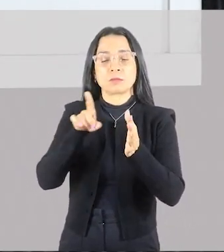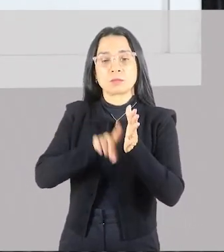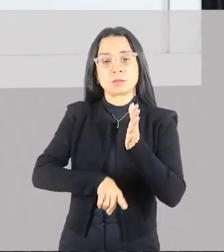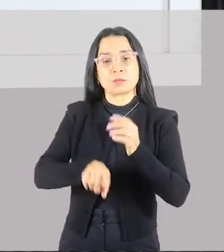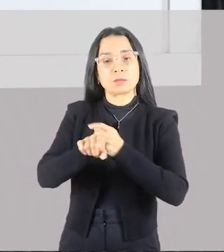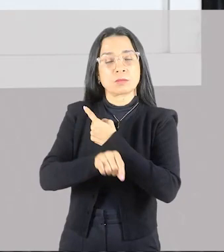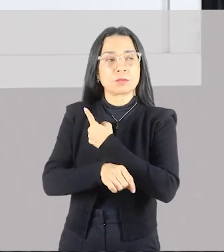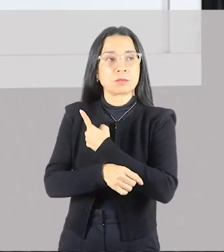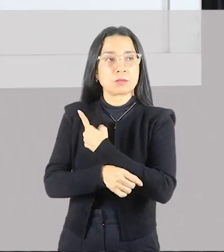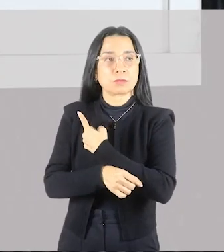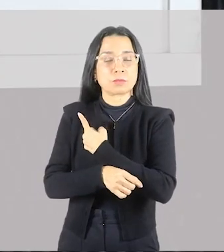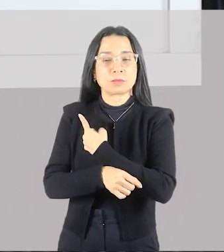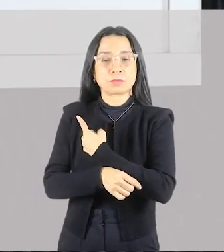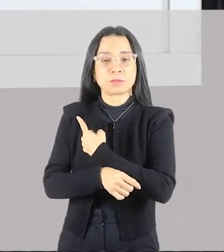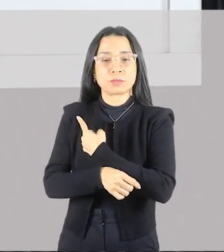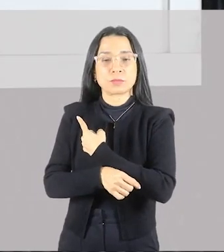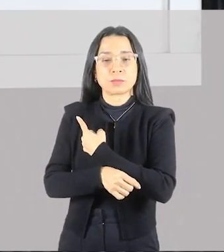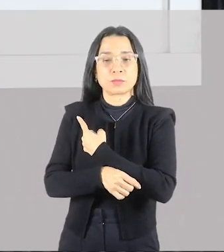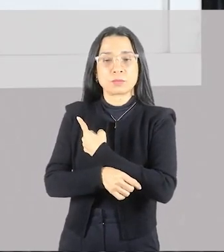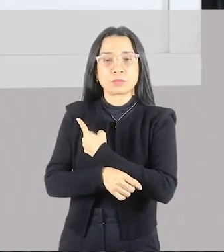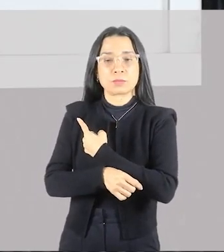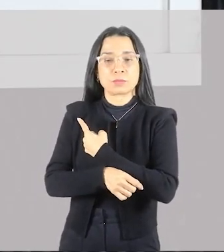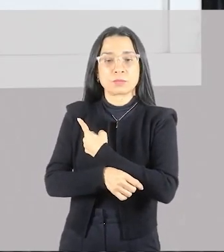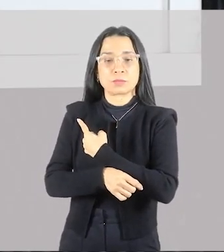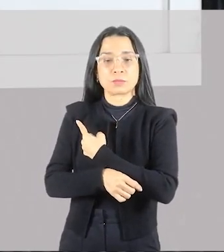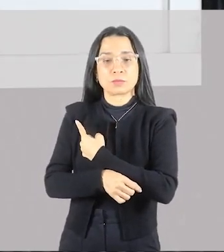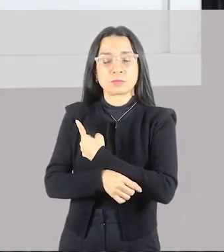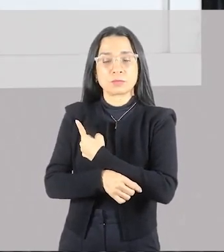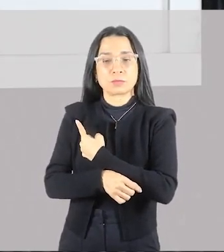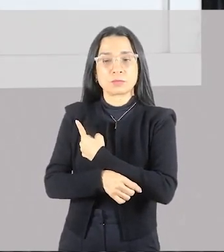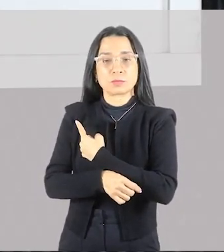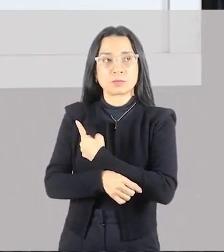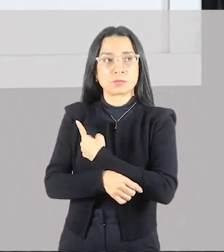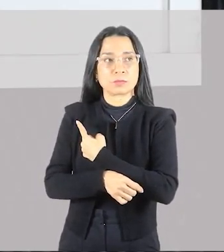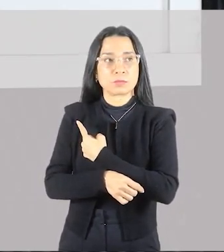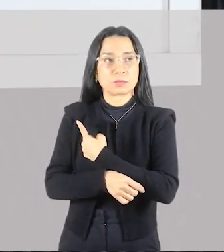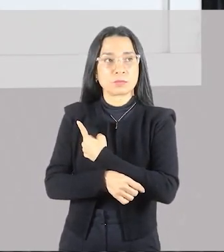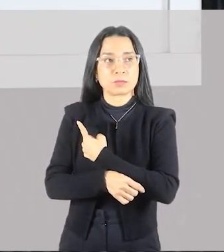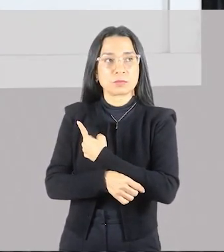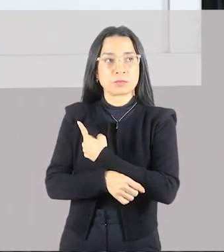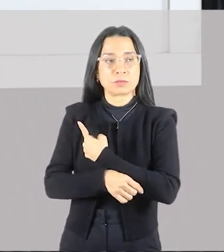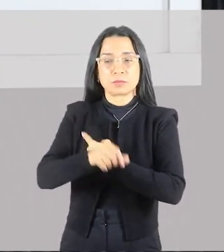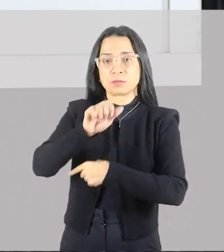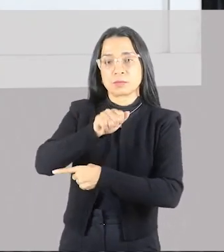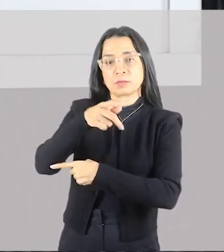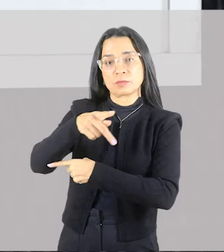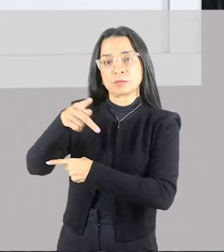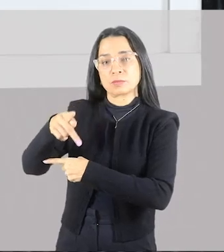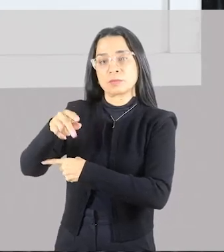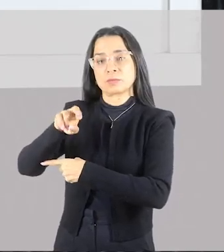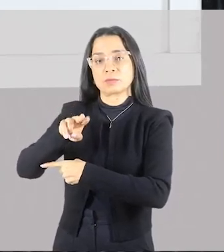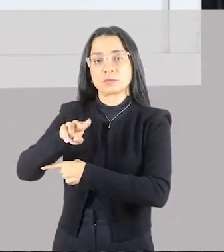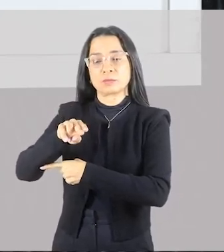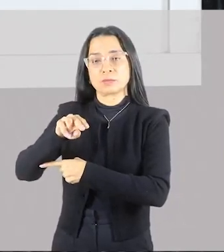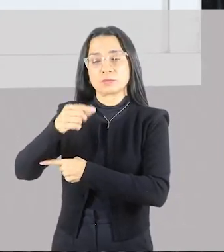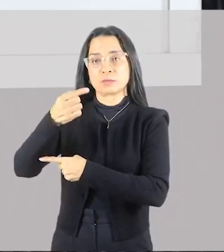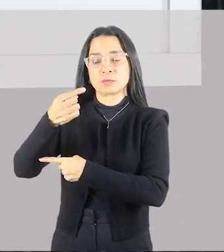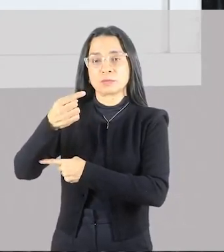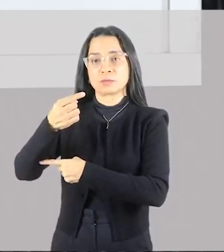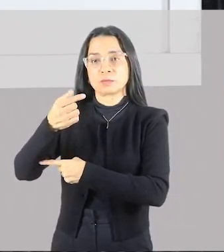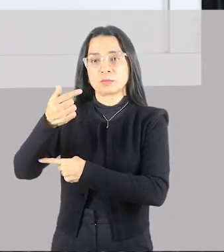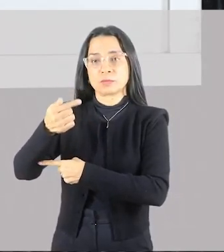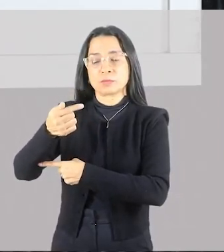Então, a área destinada a papel de parede vai ser igual a quem? A 7